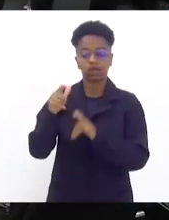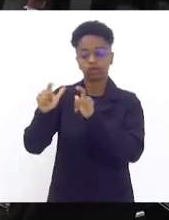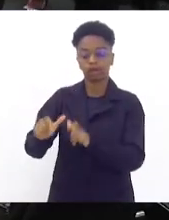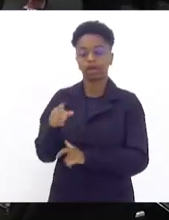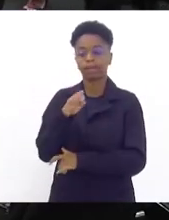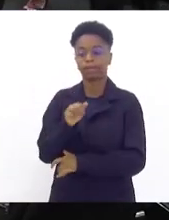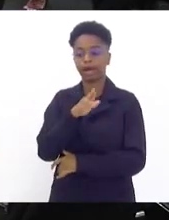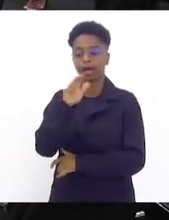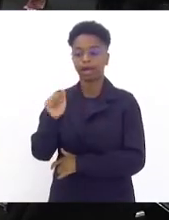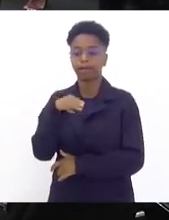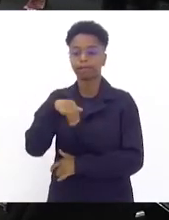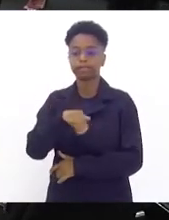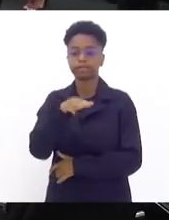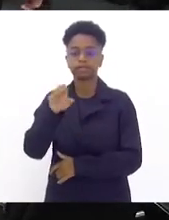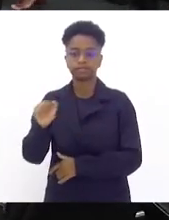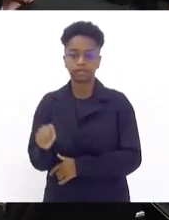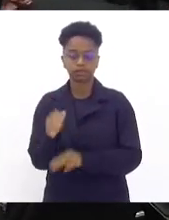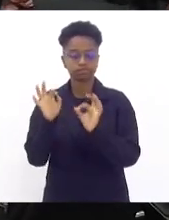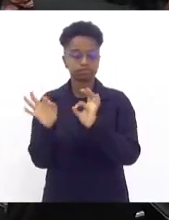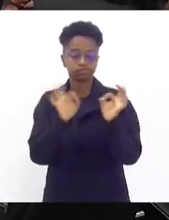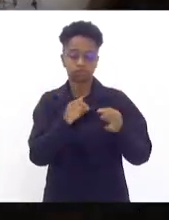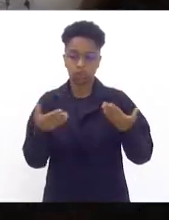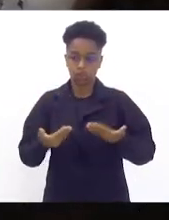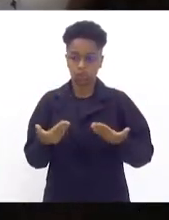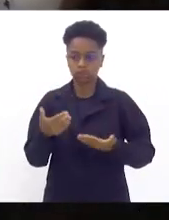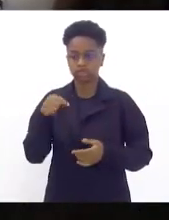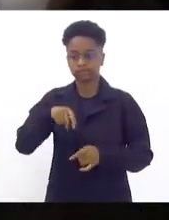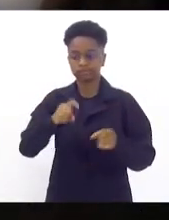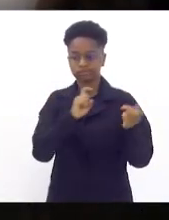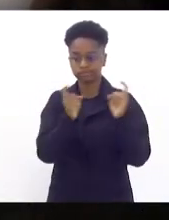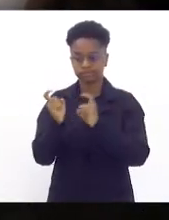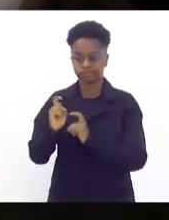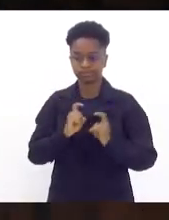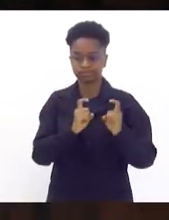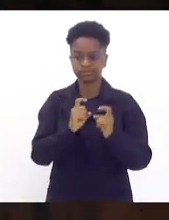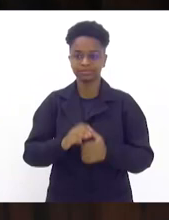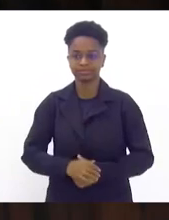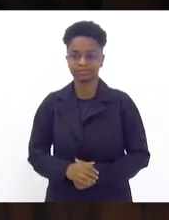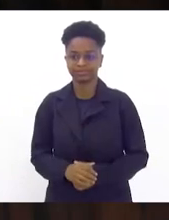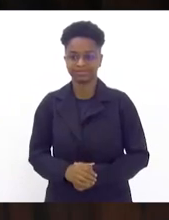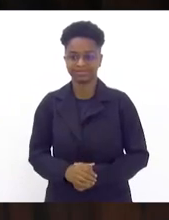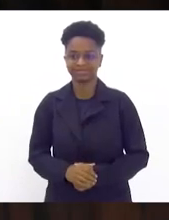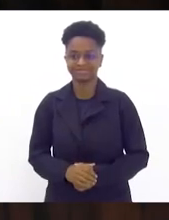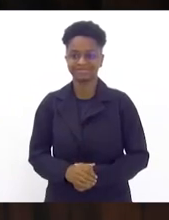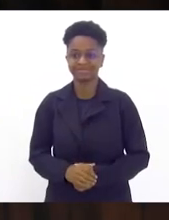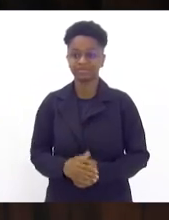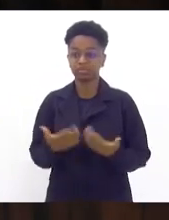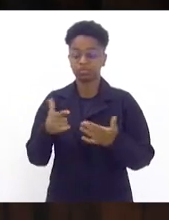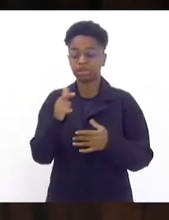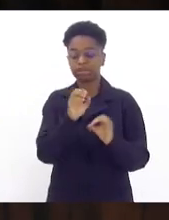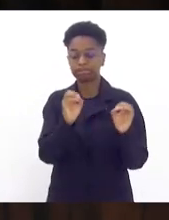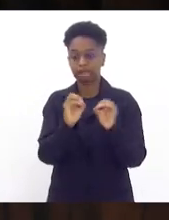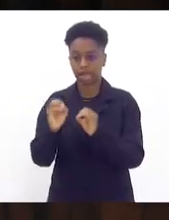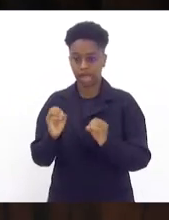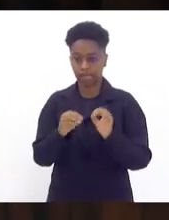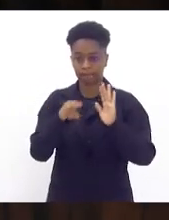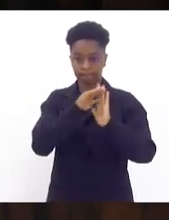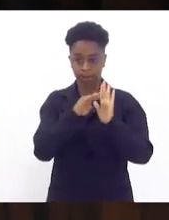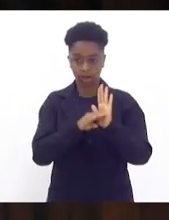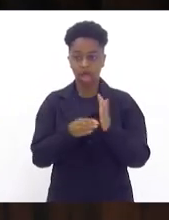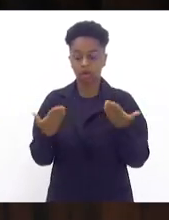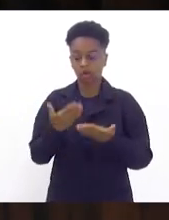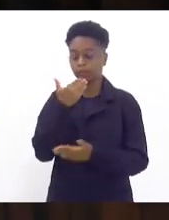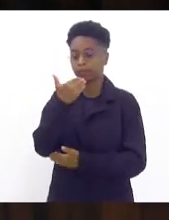aqui na nossa casa. Nada mais à venda tratar na hora do dia. Passa-se ao expediente